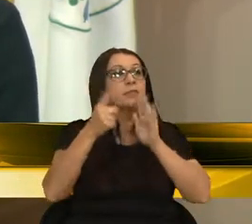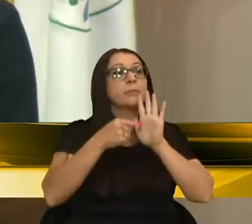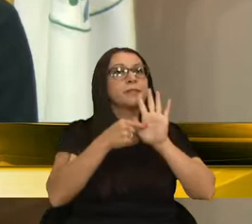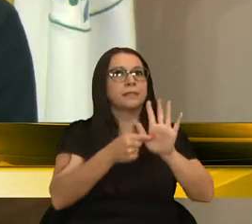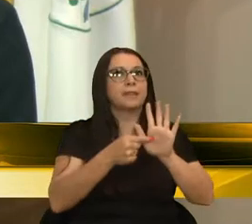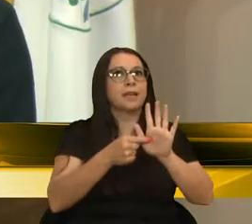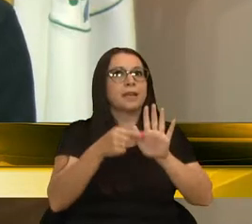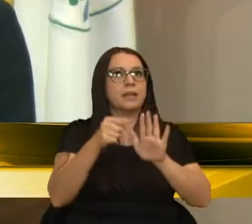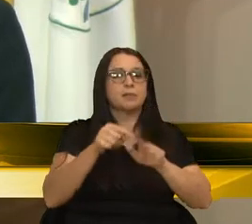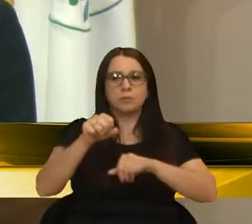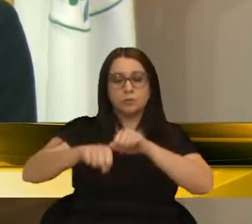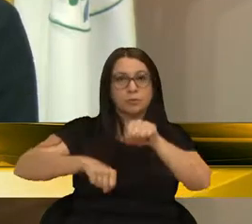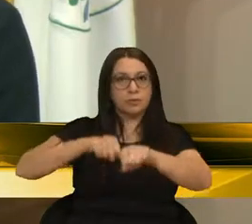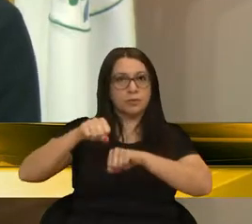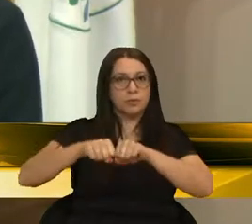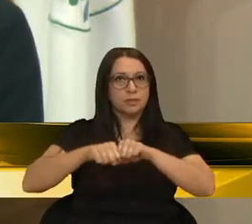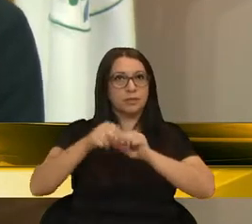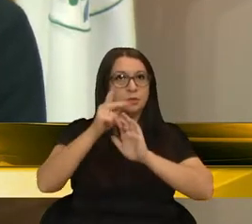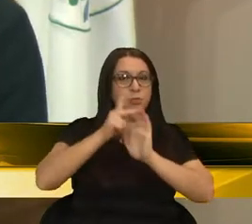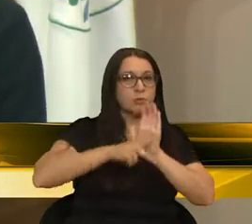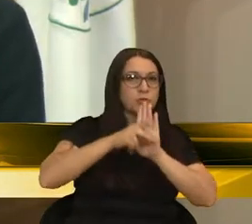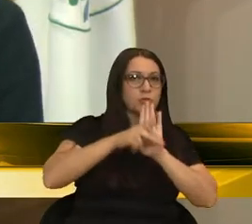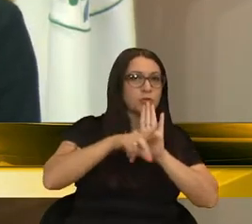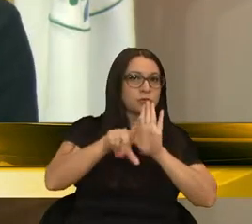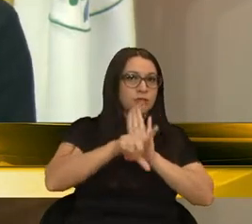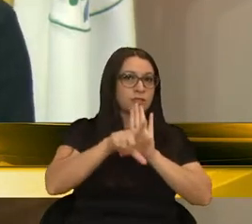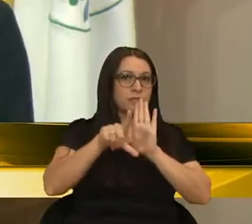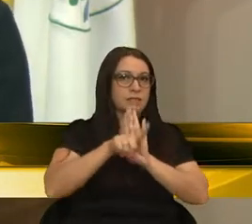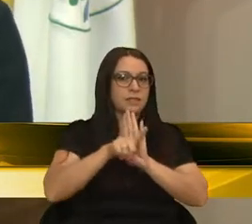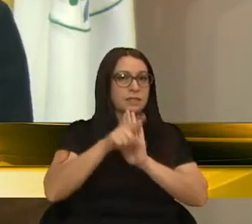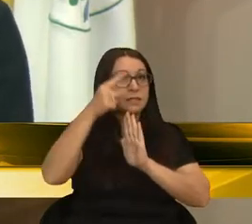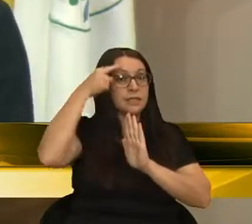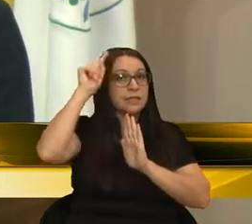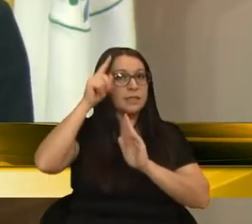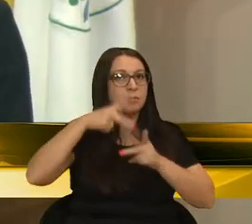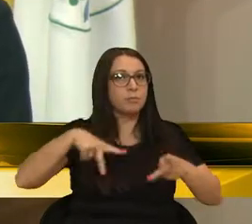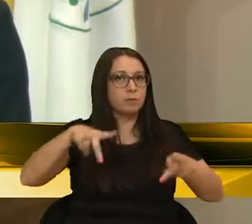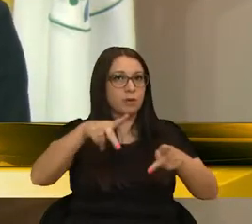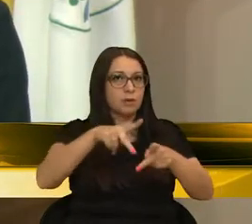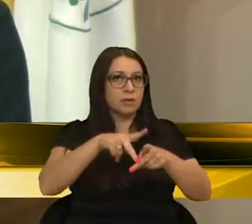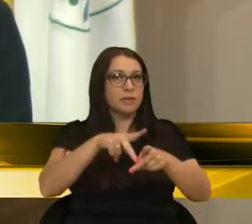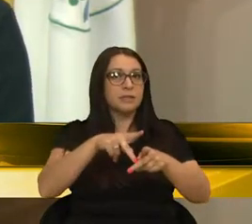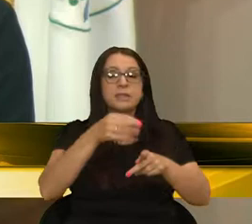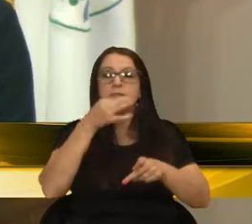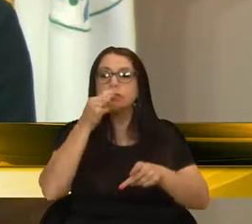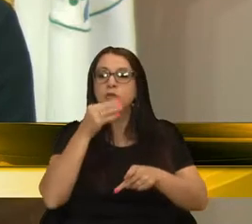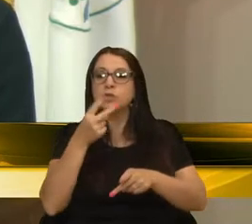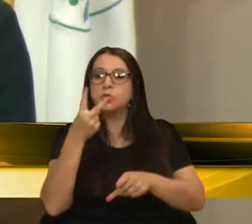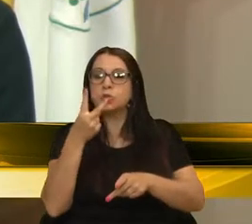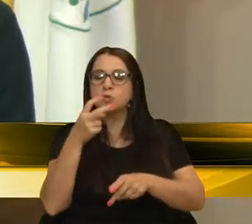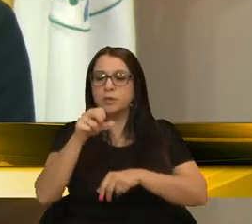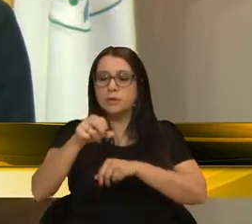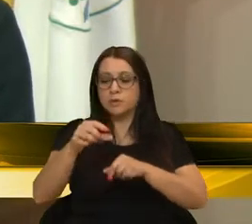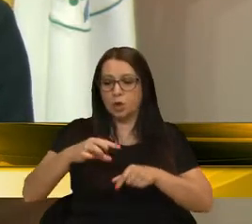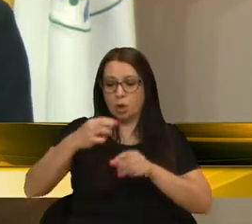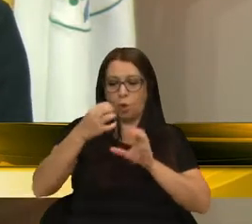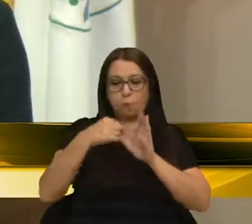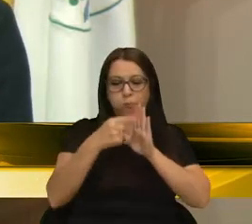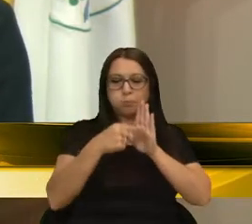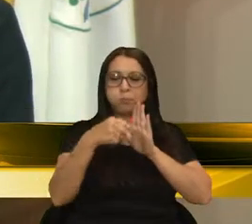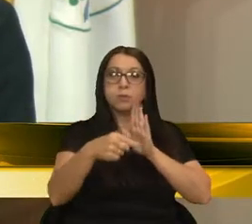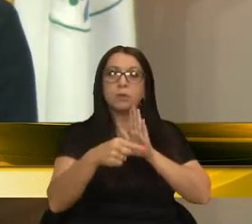apresentado, né, pelos ciclistas um projeto de lei de iniciativa popular chamado Caxias sobre Duas Rodas. Foram realizadas